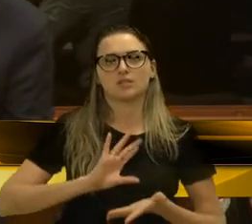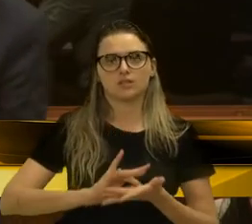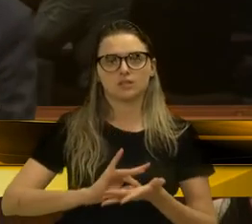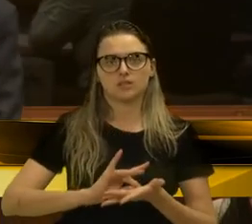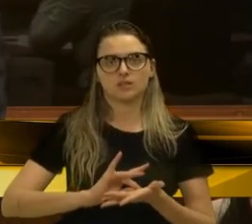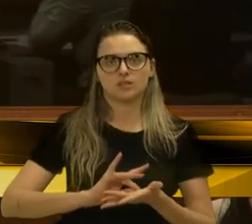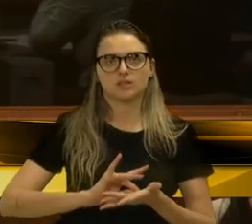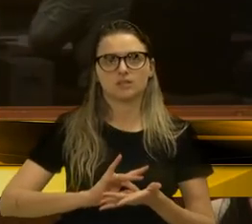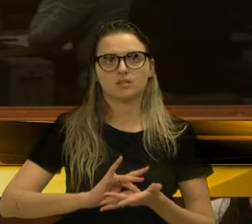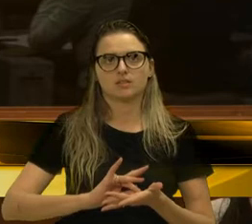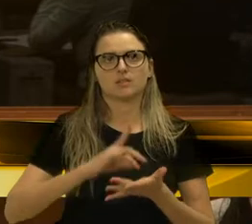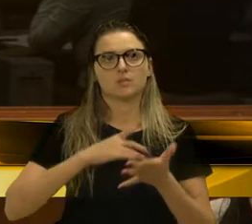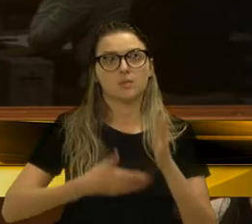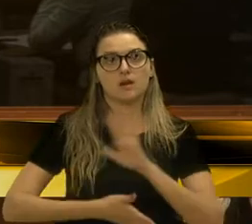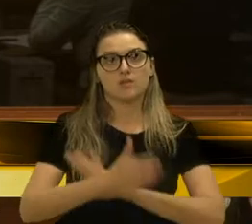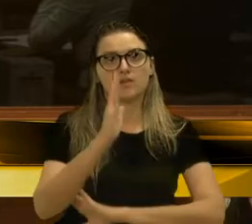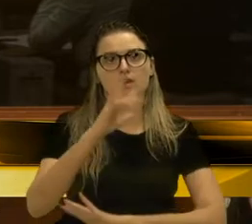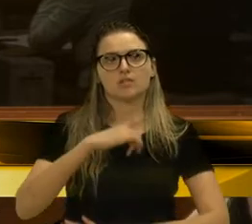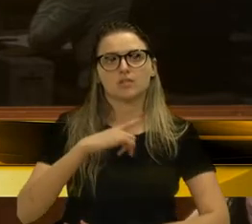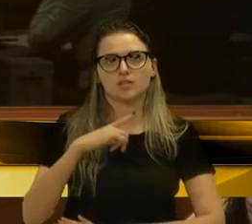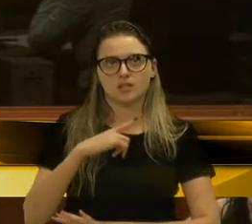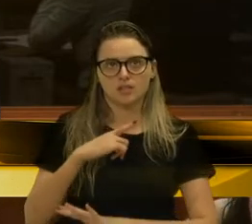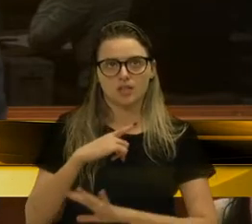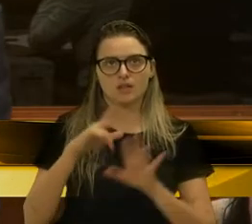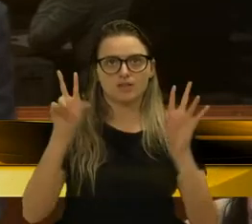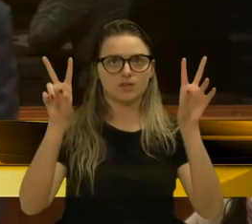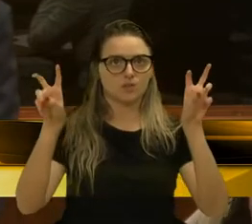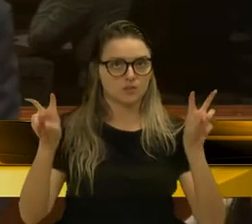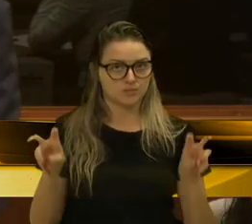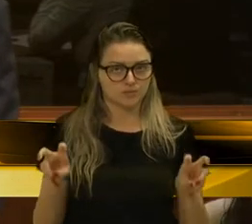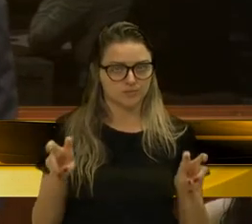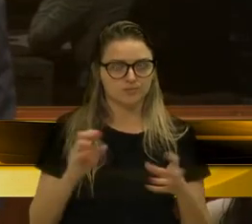viagem proporcionou, considerando esses aspectos?